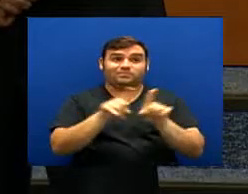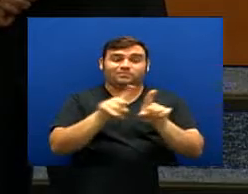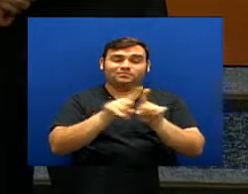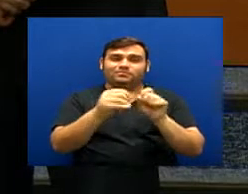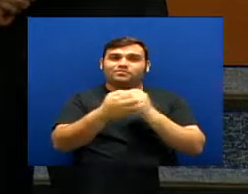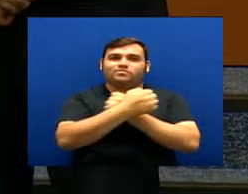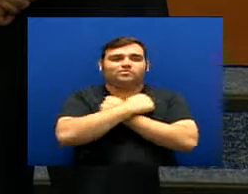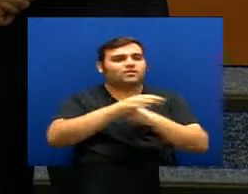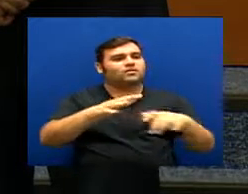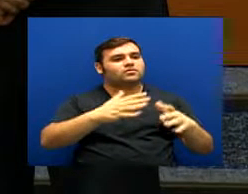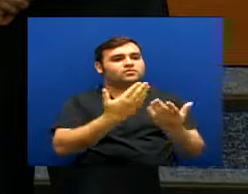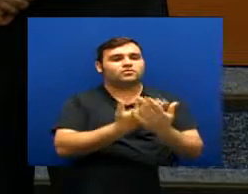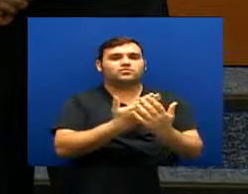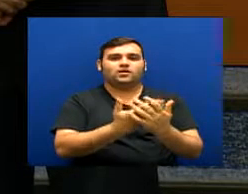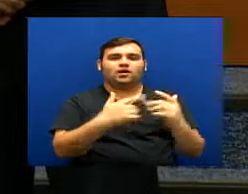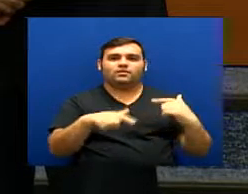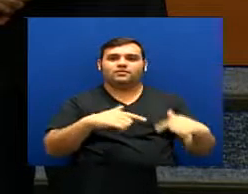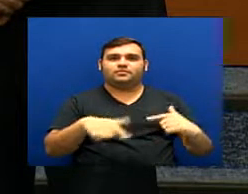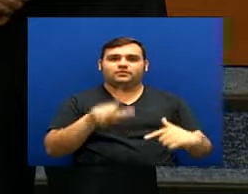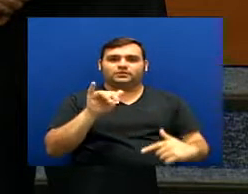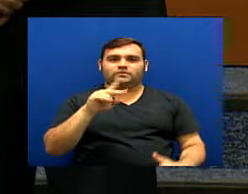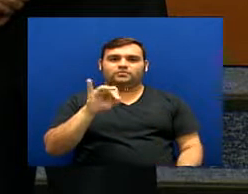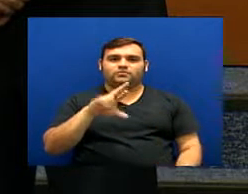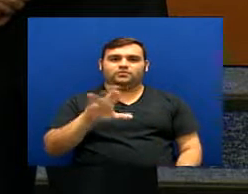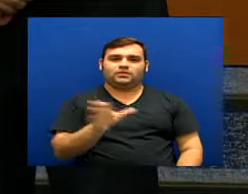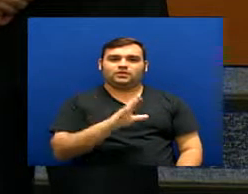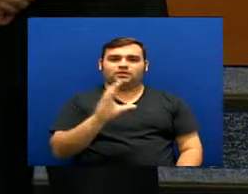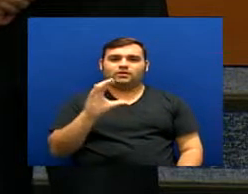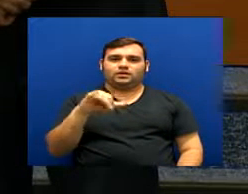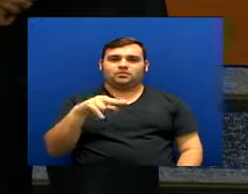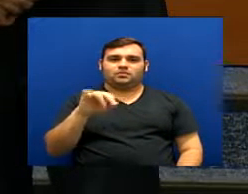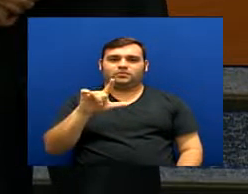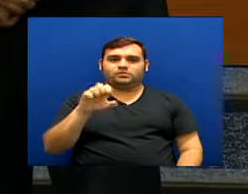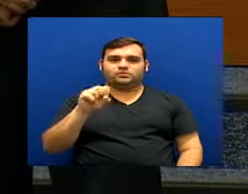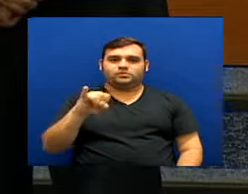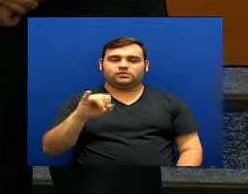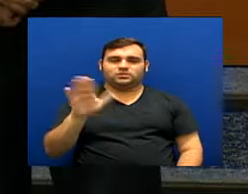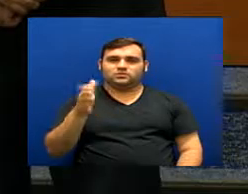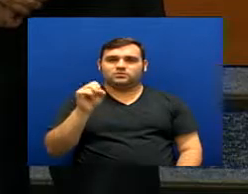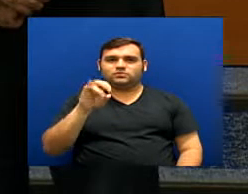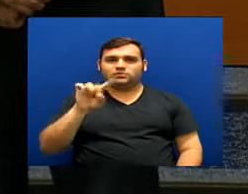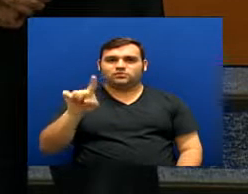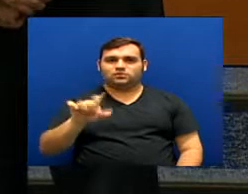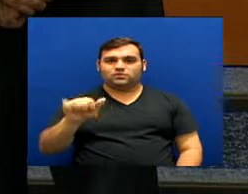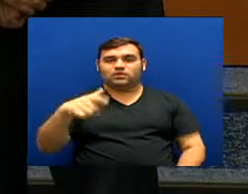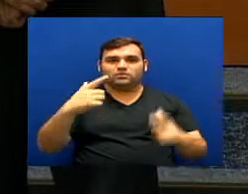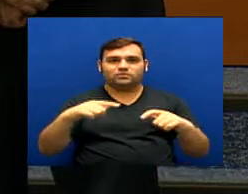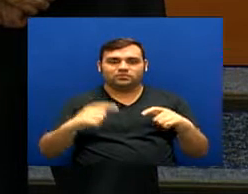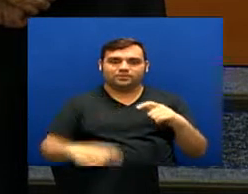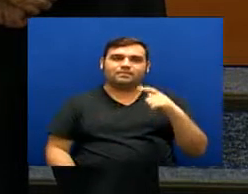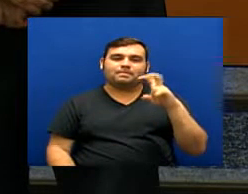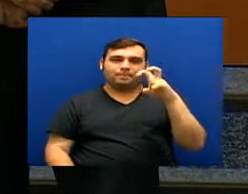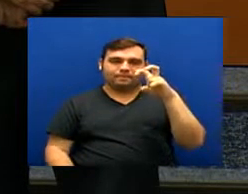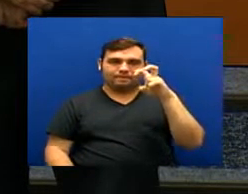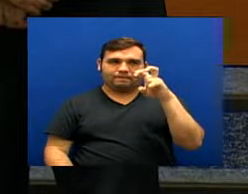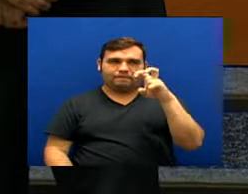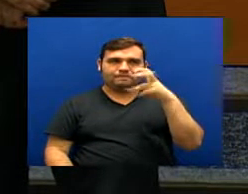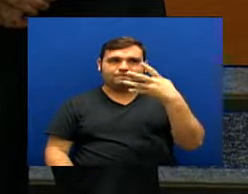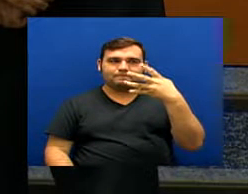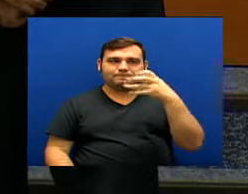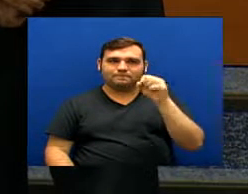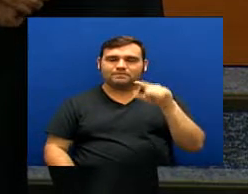no caminho da fé. Tem uma passagem de Mateus que diz que Deus escondeu dos sábios, mas